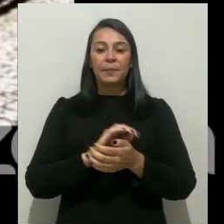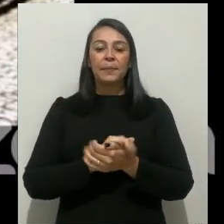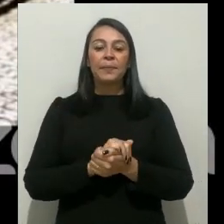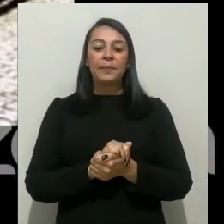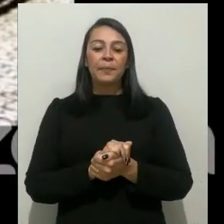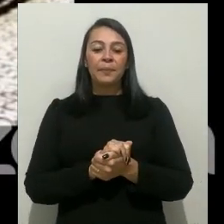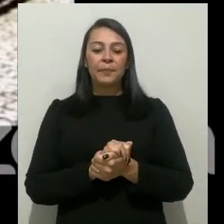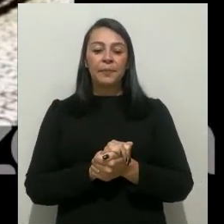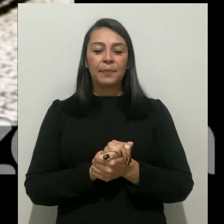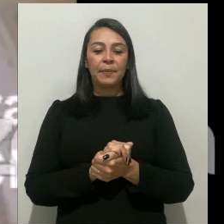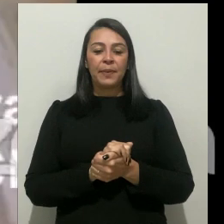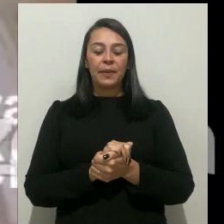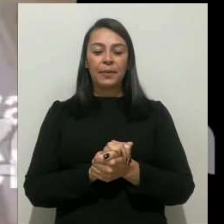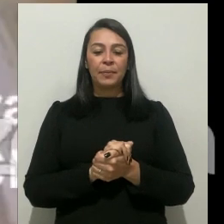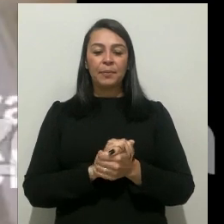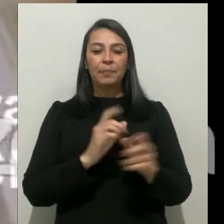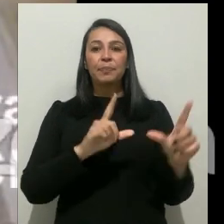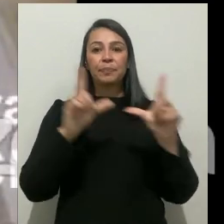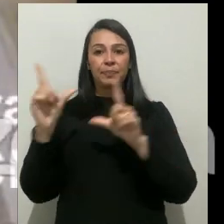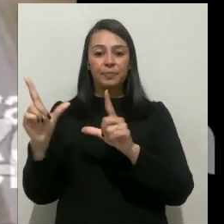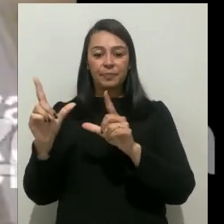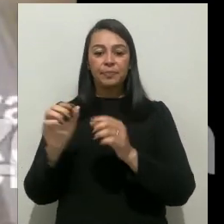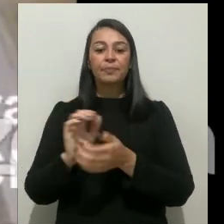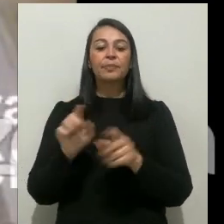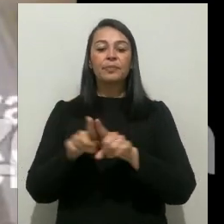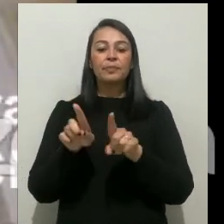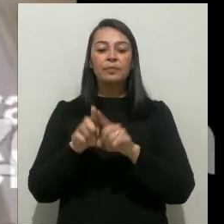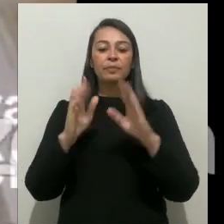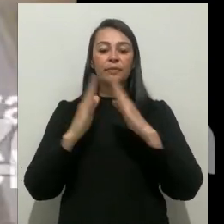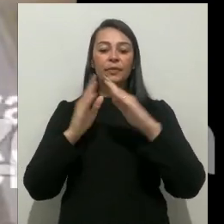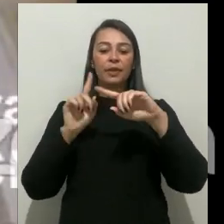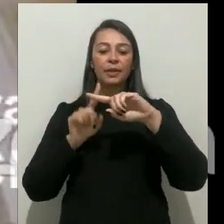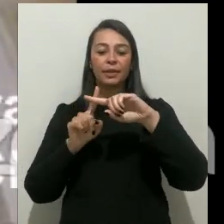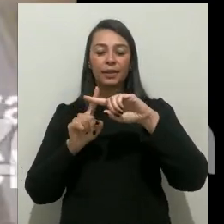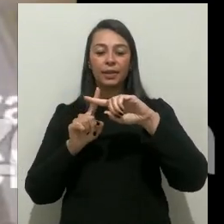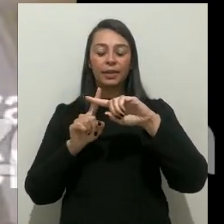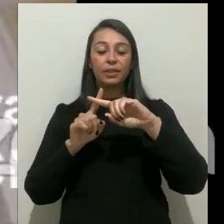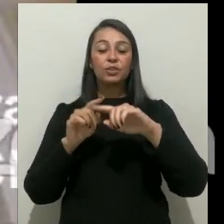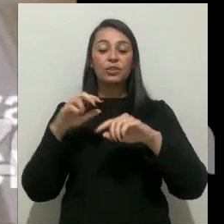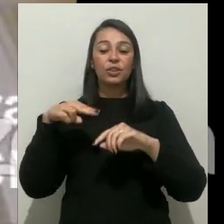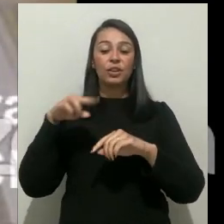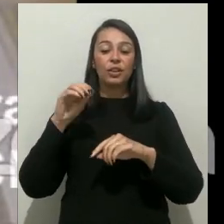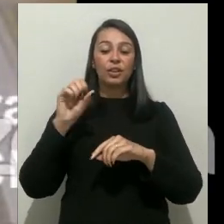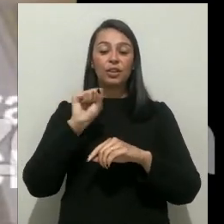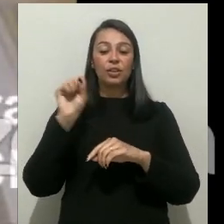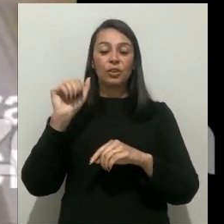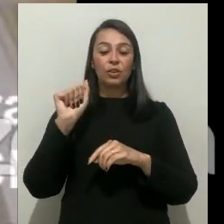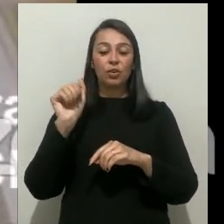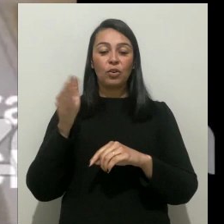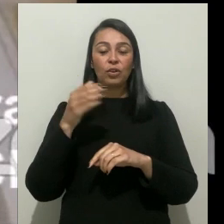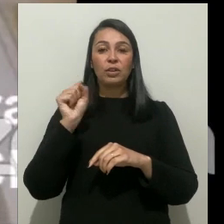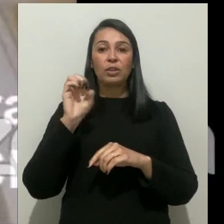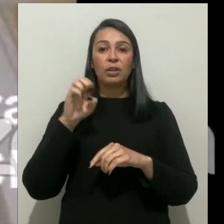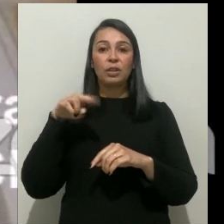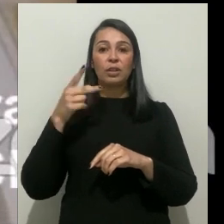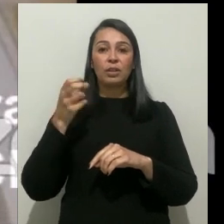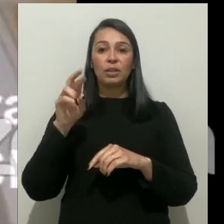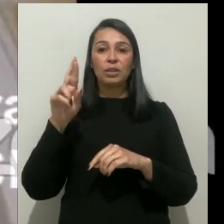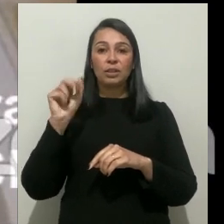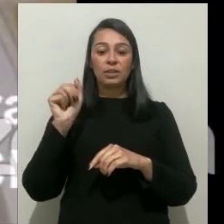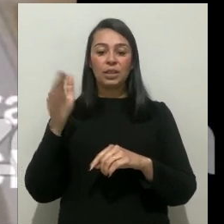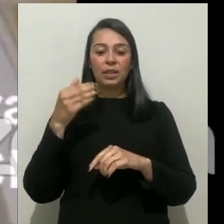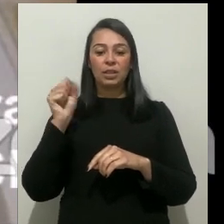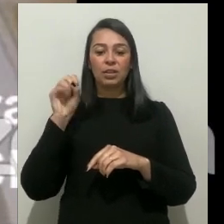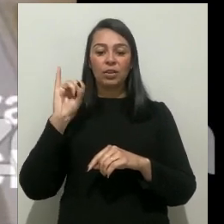mais um, por favor. E com destaque para a igreja, a Capela de Nossa Senhora, Sion, dentro do